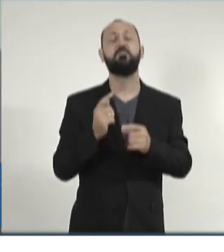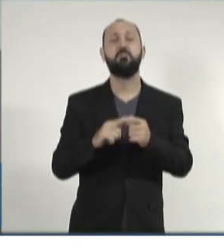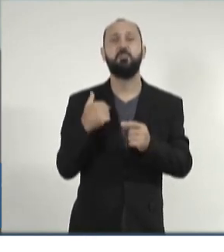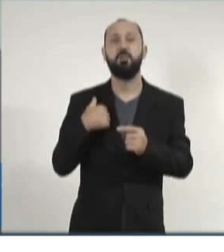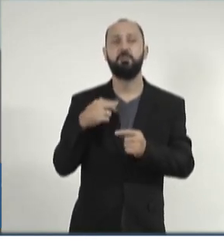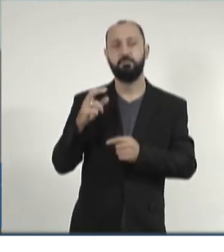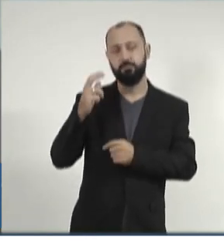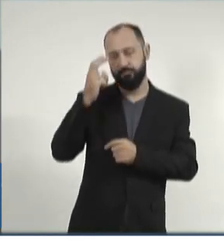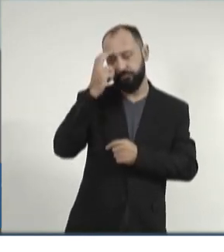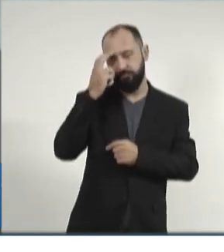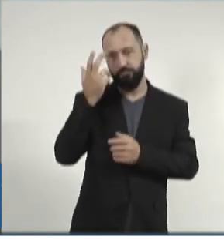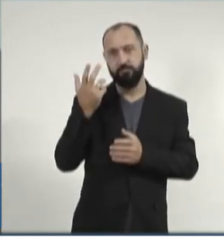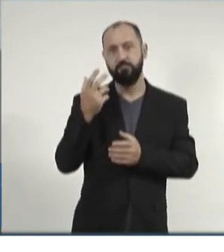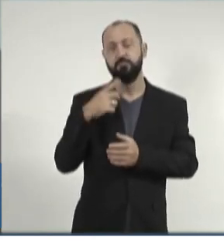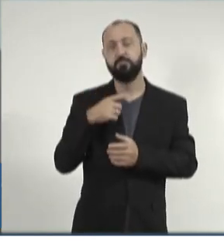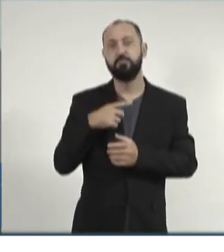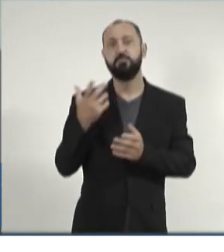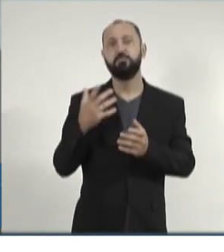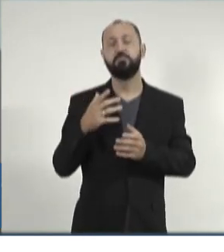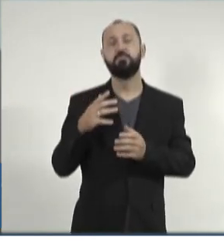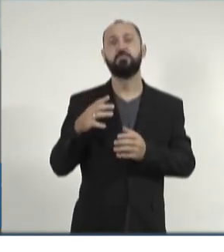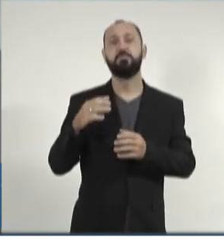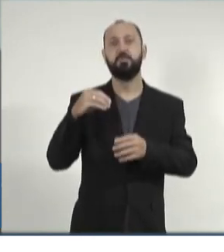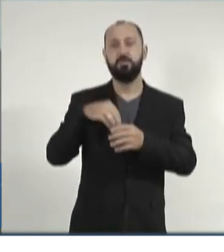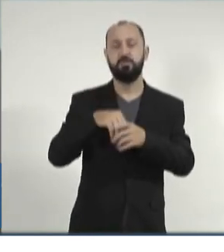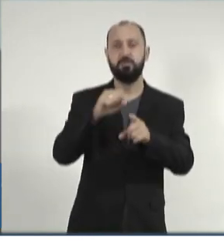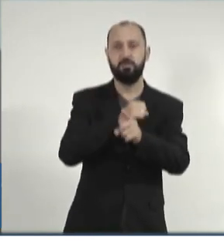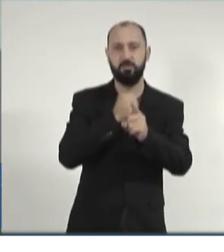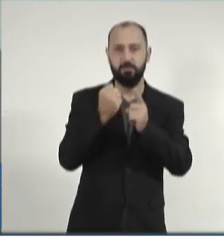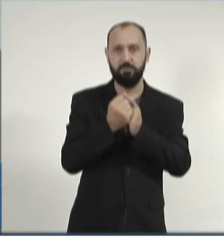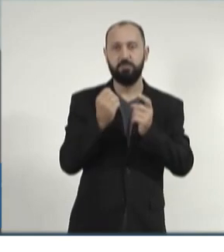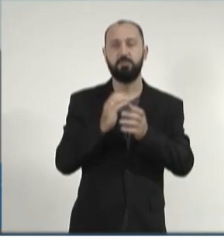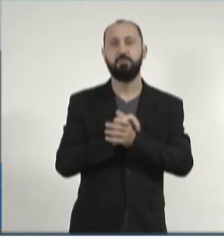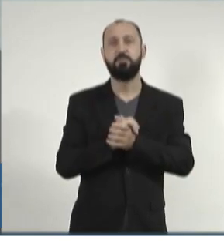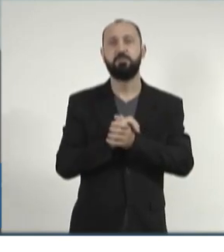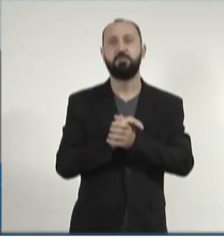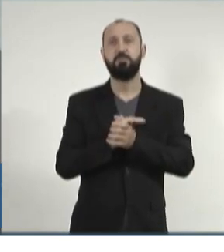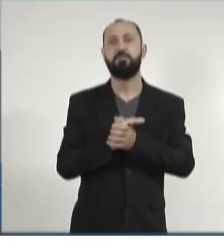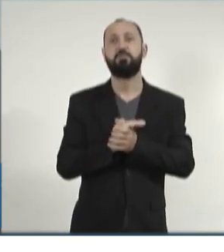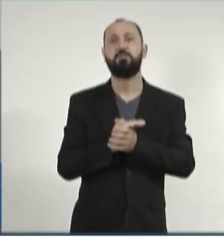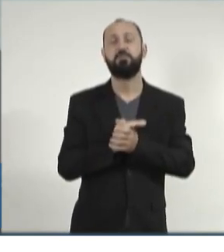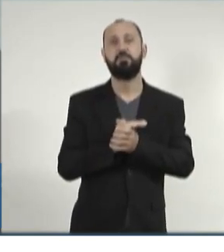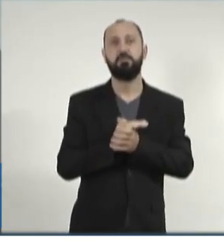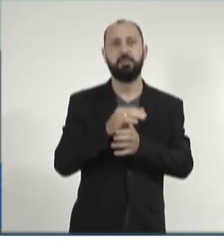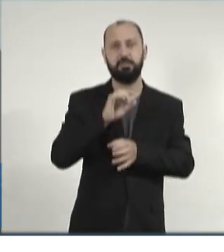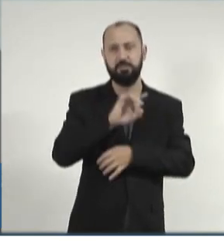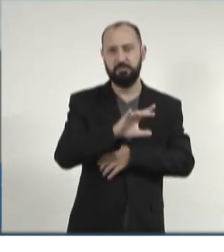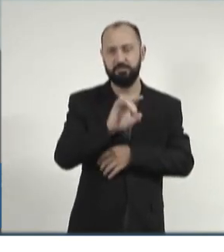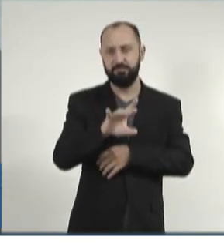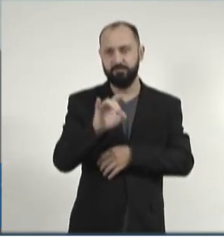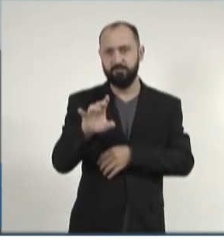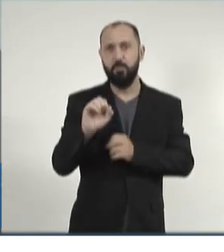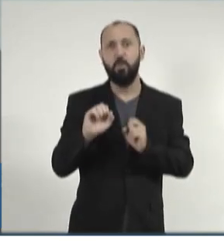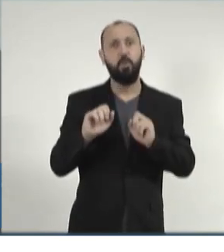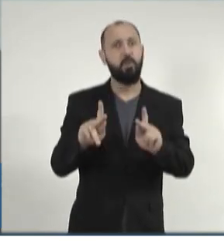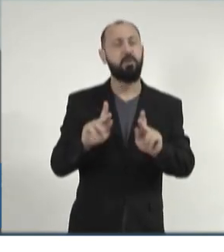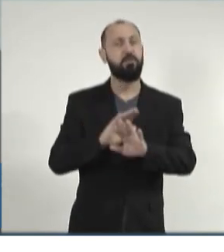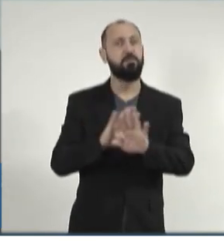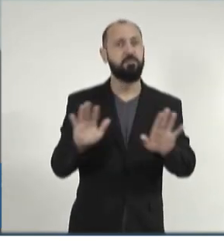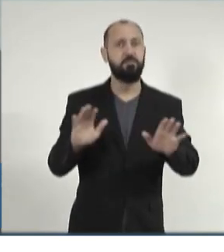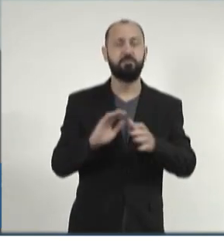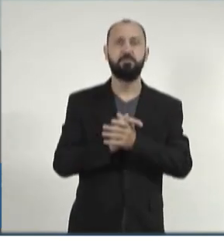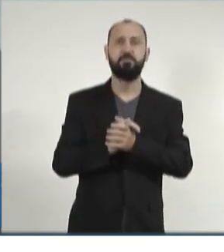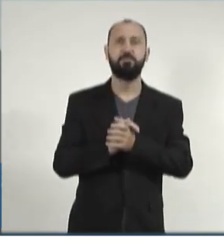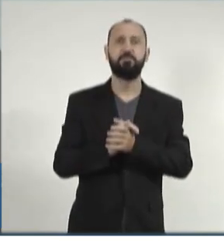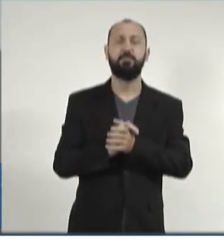cultural. Isso está dentro, está enraizado na nossa sociedade. Isso está enraizado em mim, está enraizado em cada um de vocês e ok.